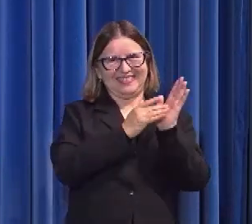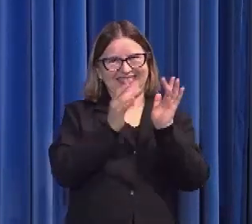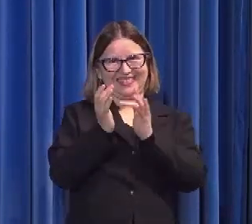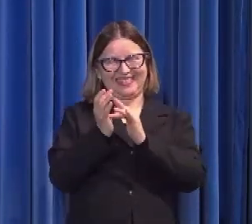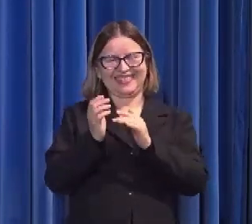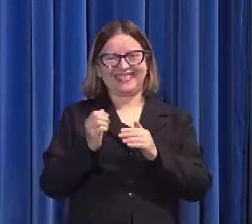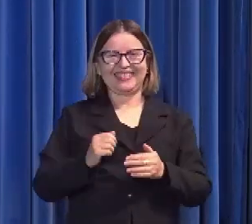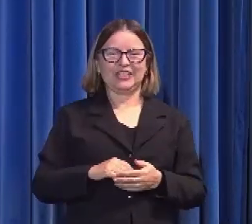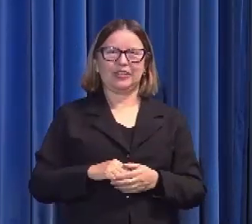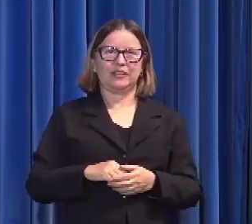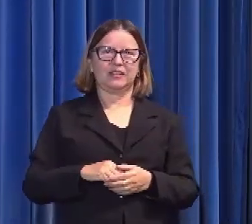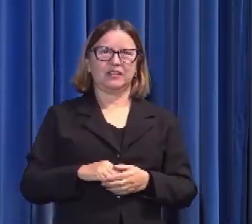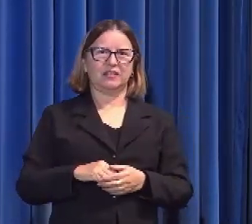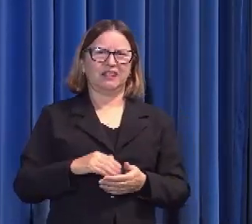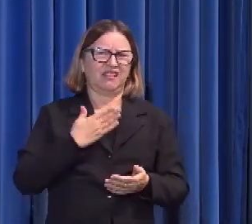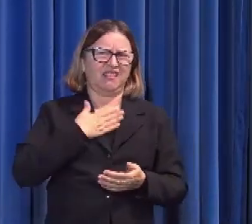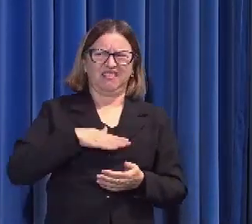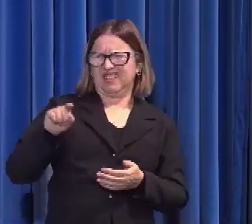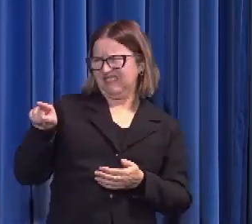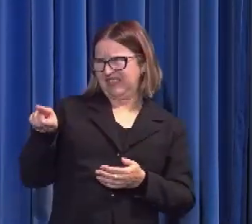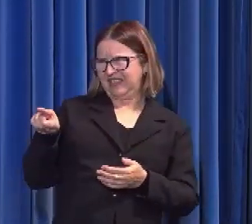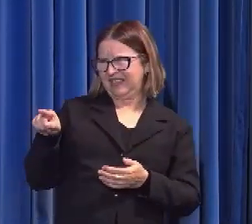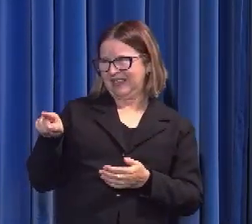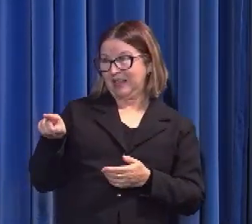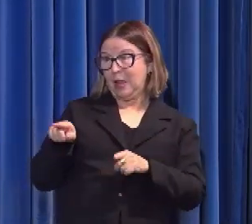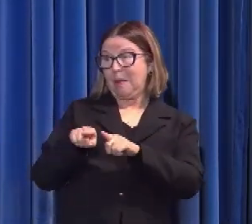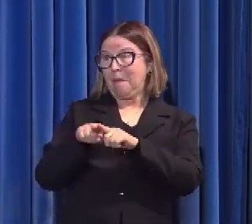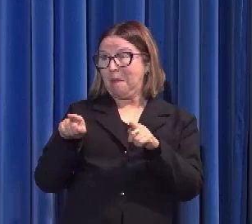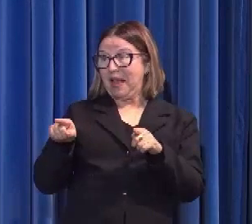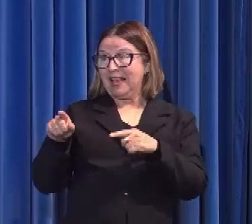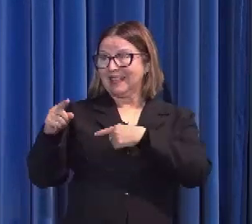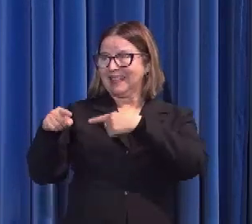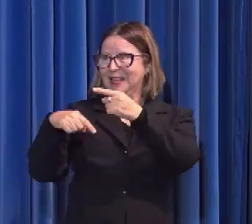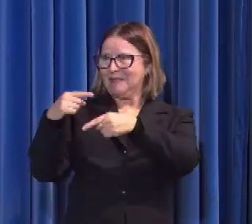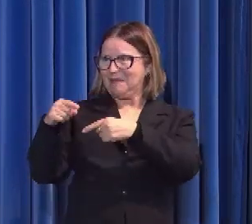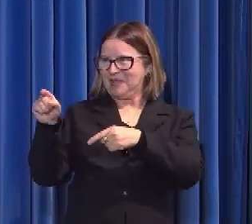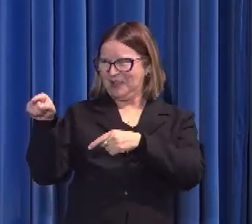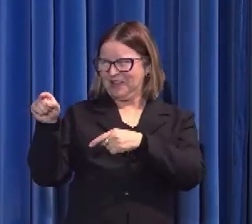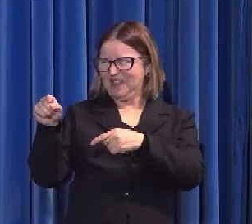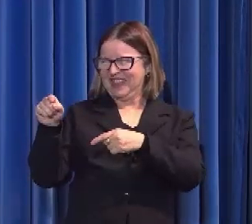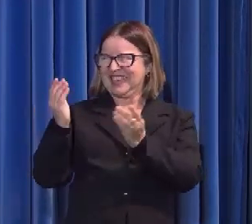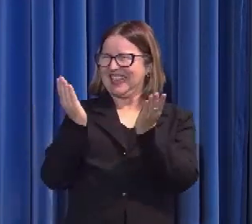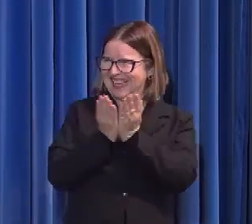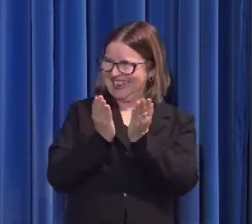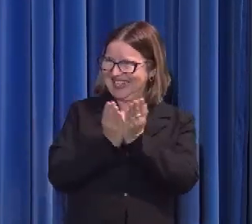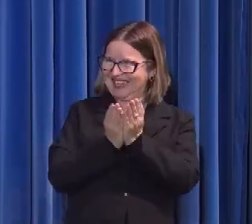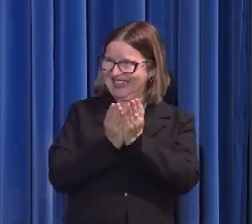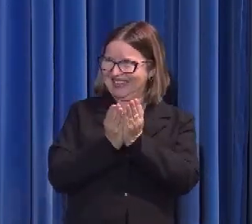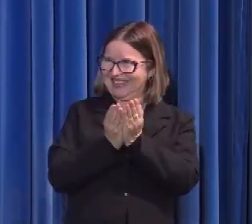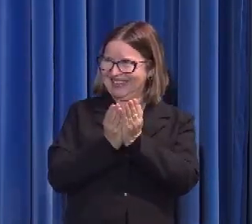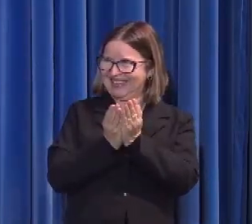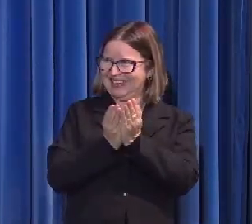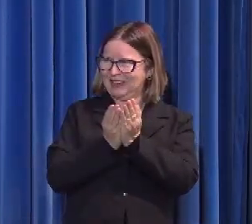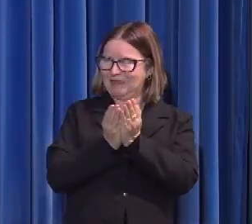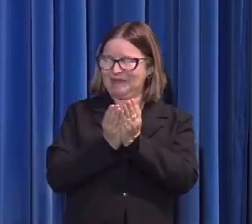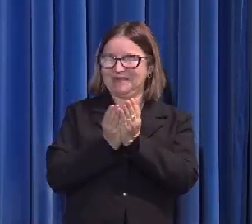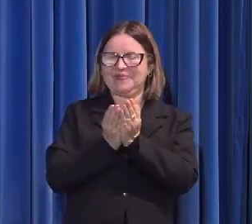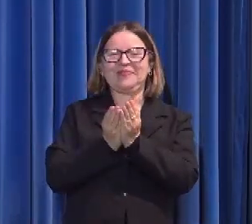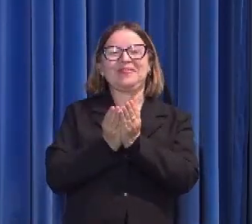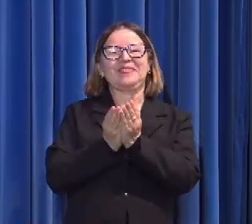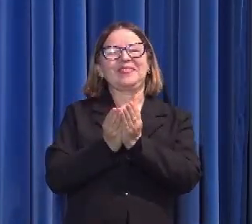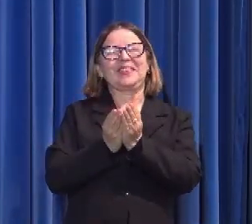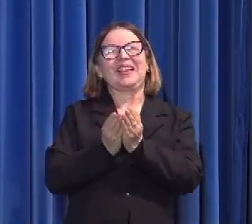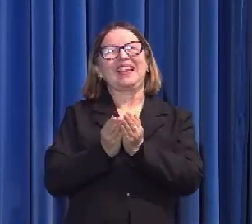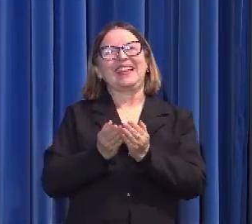e eu não gostava de você mas quando você virou crente eu não tive outra opção